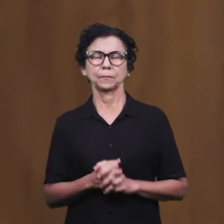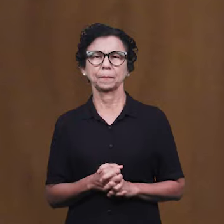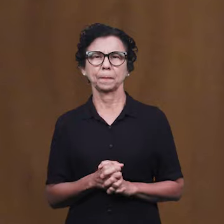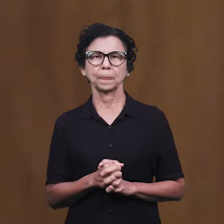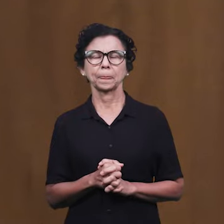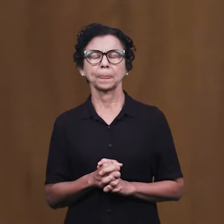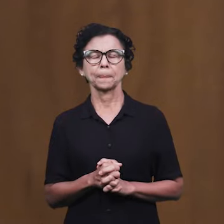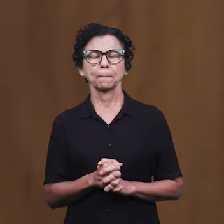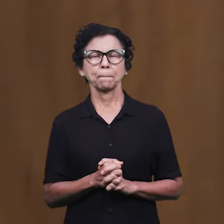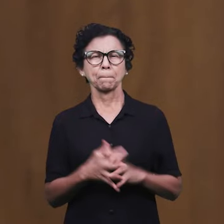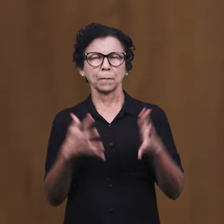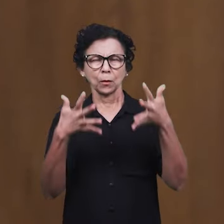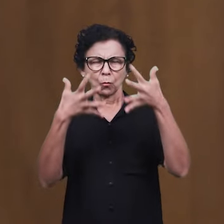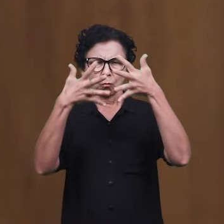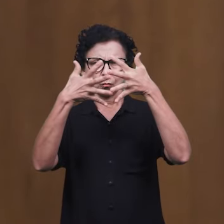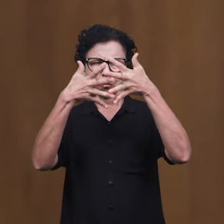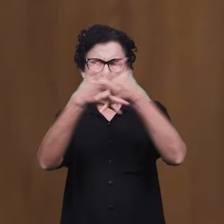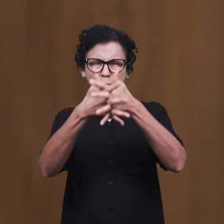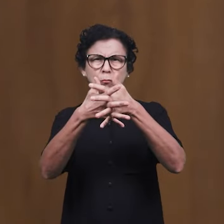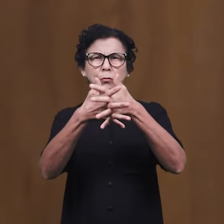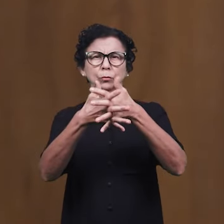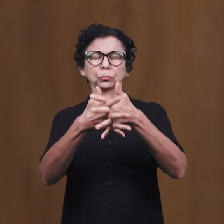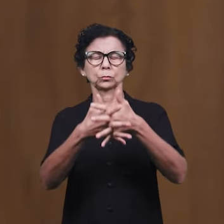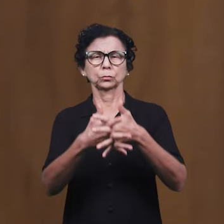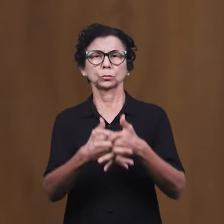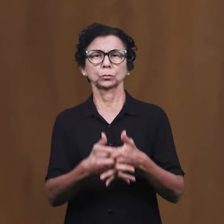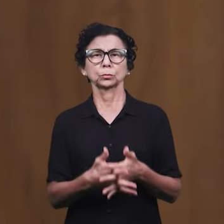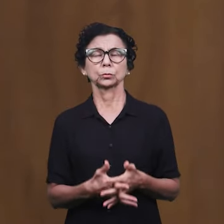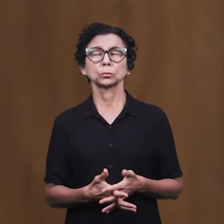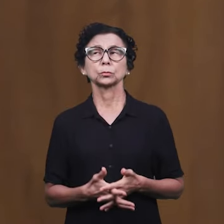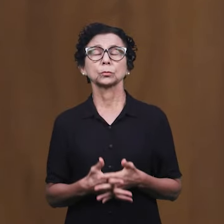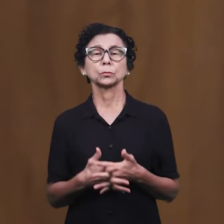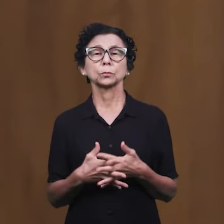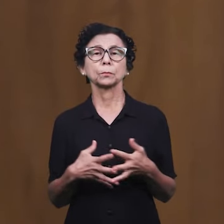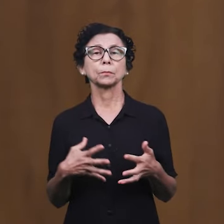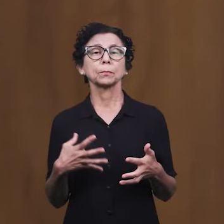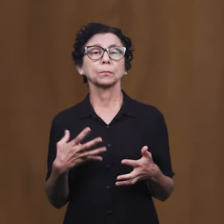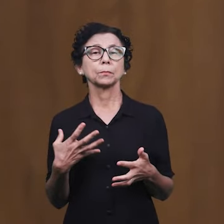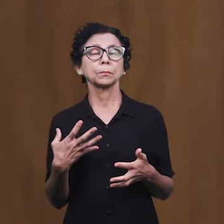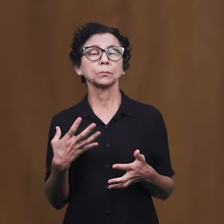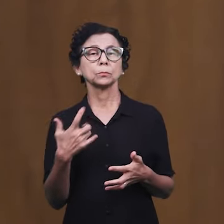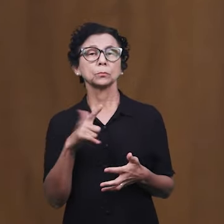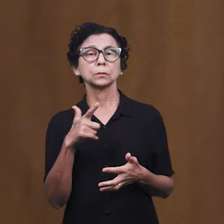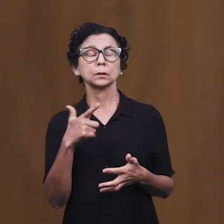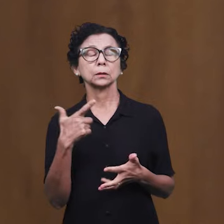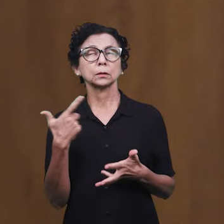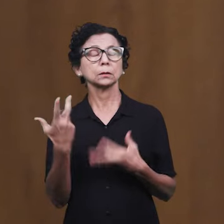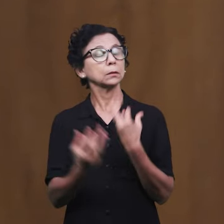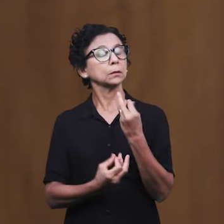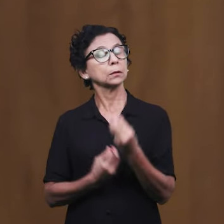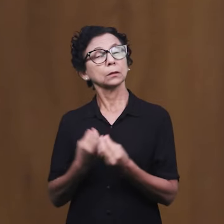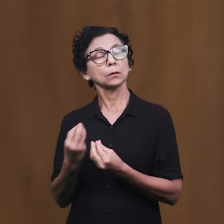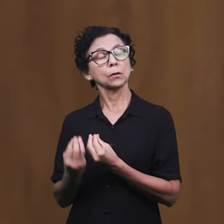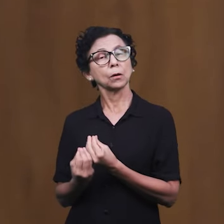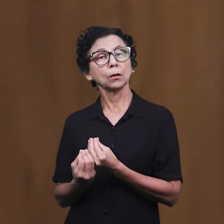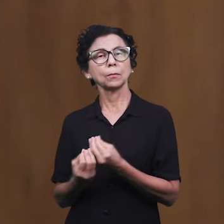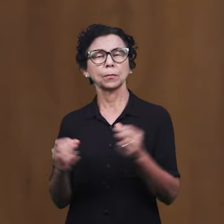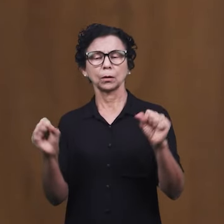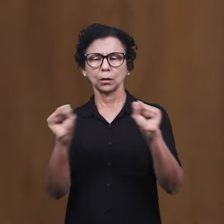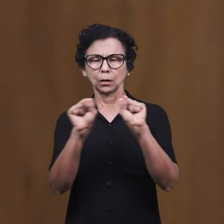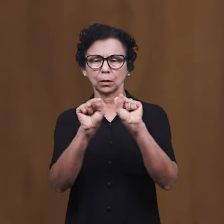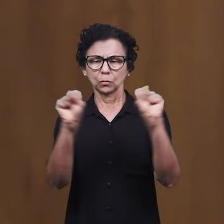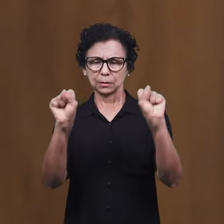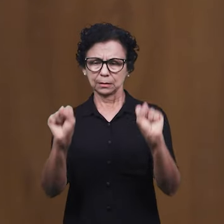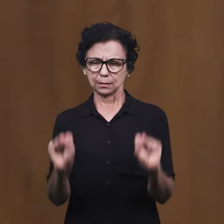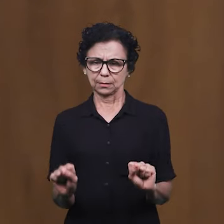irredutível, porque você não tem como você fazer com que um sistema, ele seja